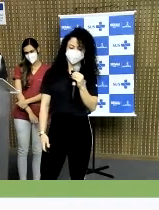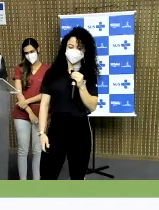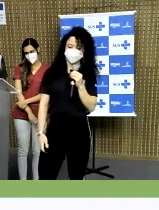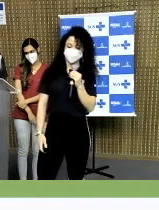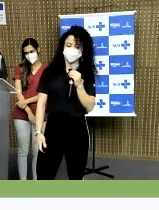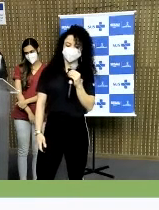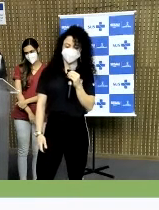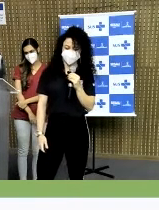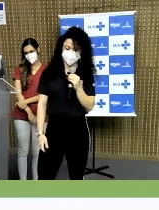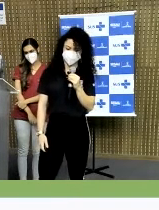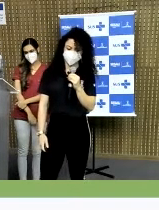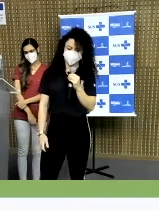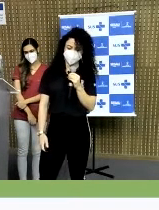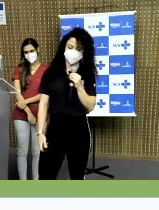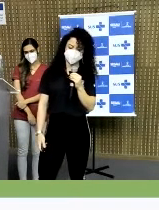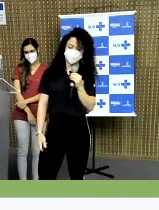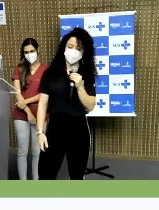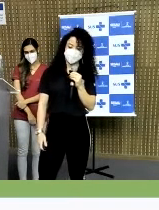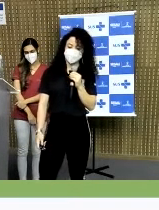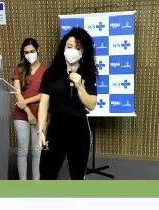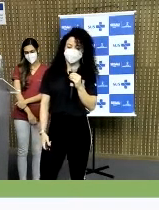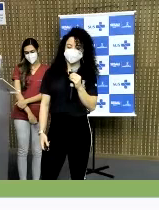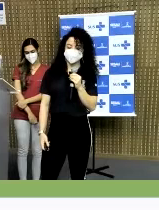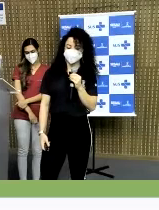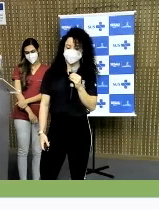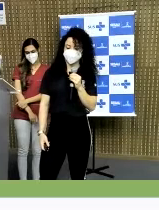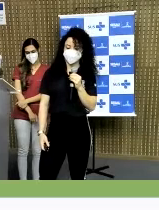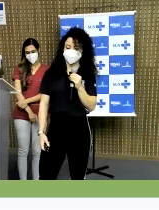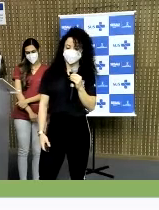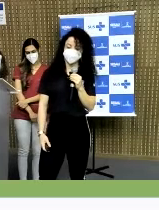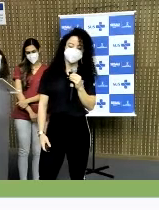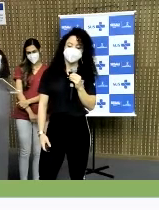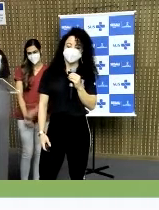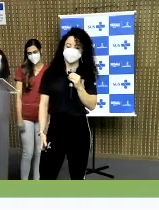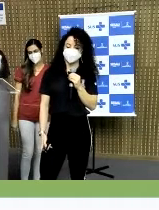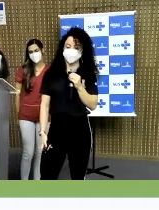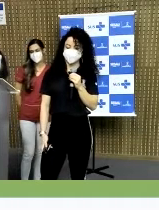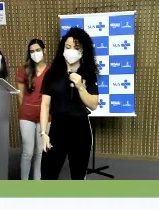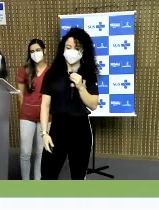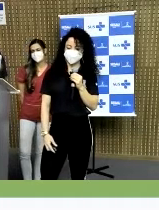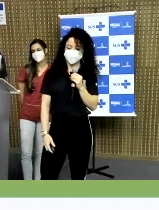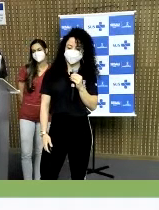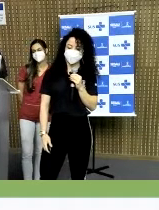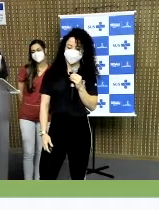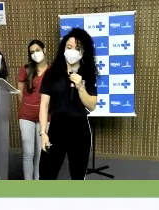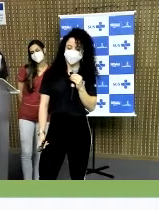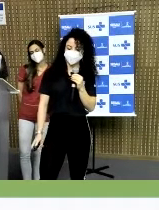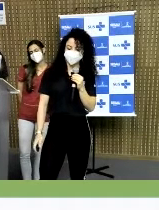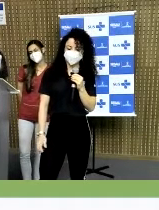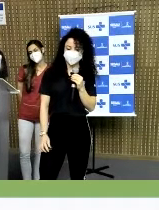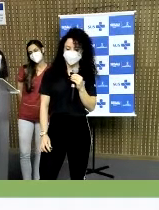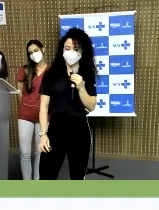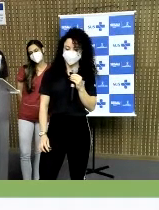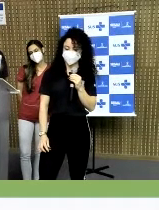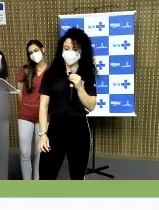relação à consulta do recém-nascido, com a realização do teste do pezinho, nós temos uma população de 49,